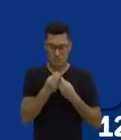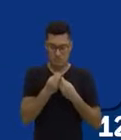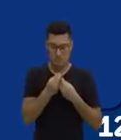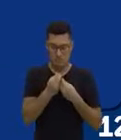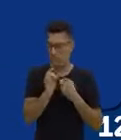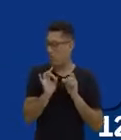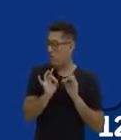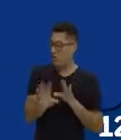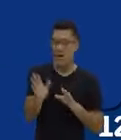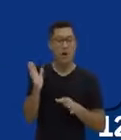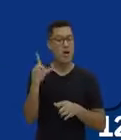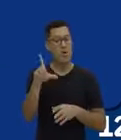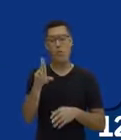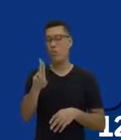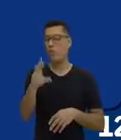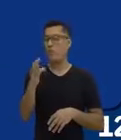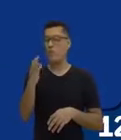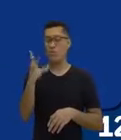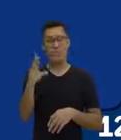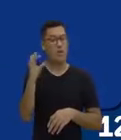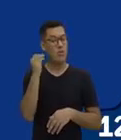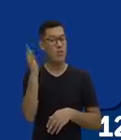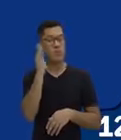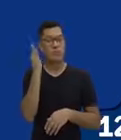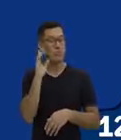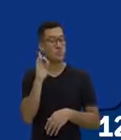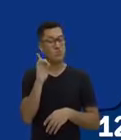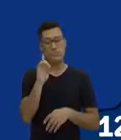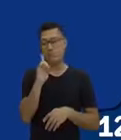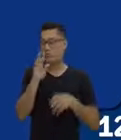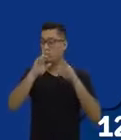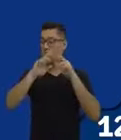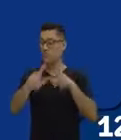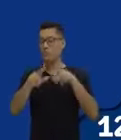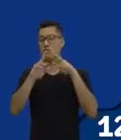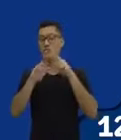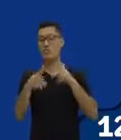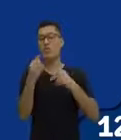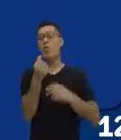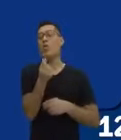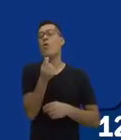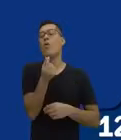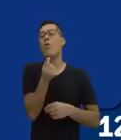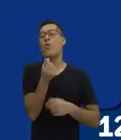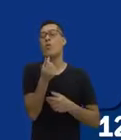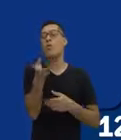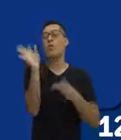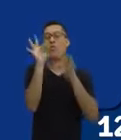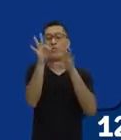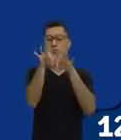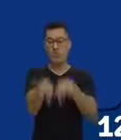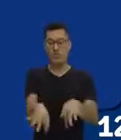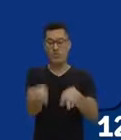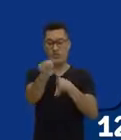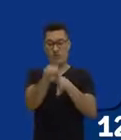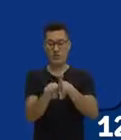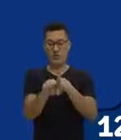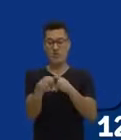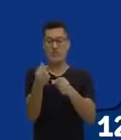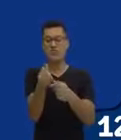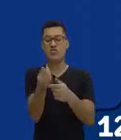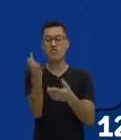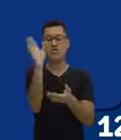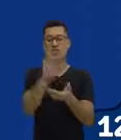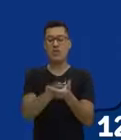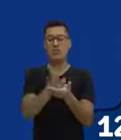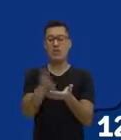lucro, tá? Lucro a gente vai ver em outras aulas isso aí. A receita é quanto vai receber, quanto vai cair de dinheiro na mão. E ele fala